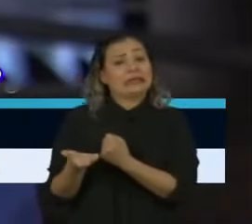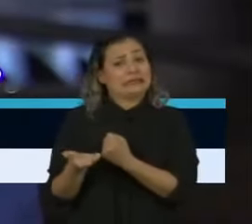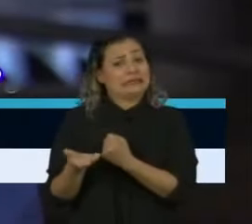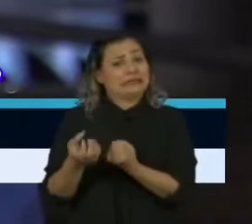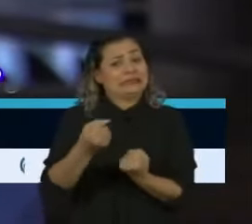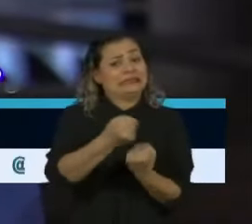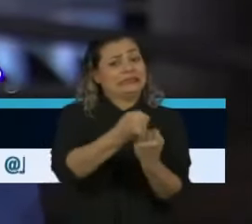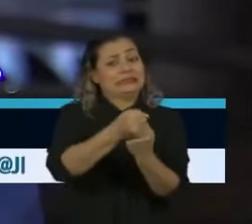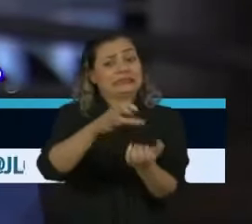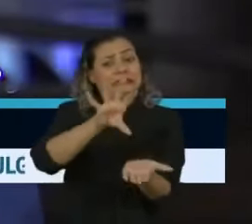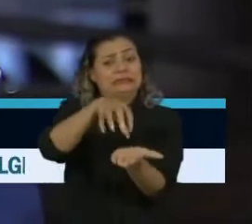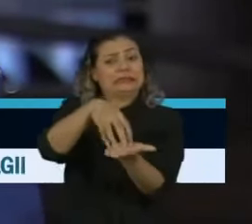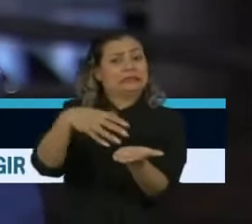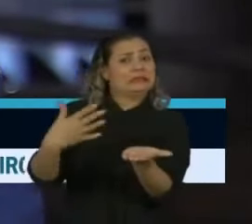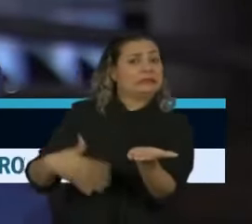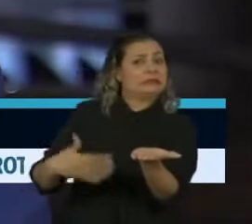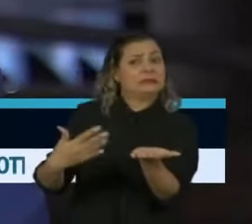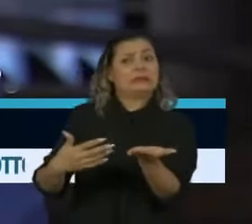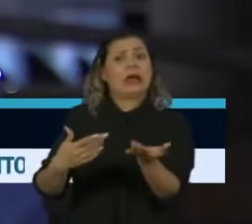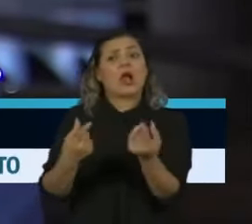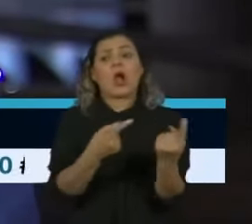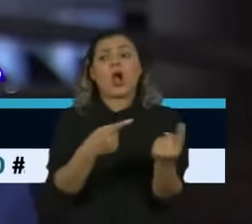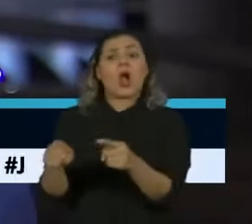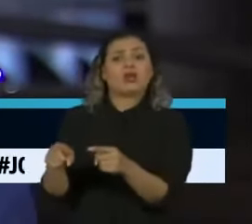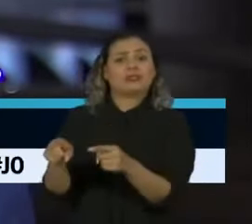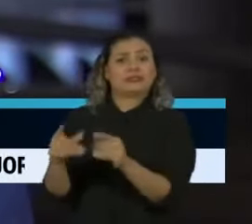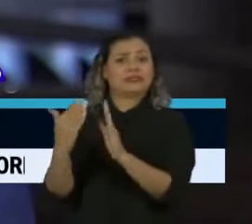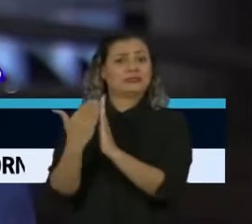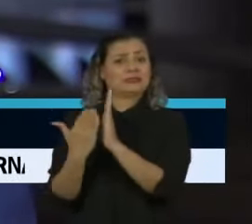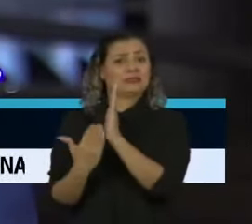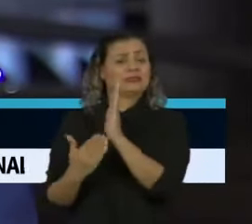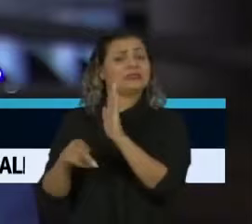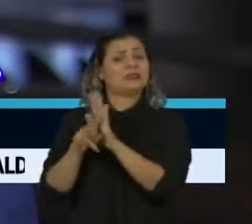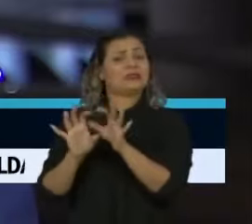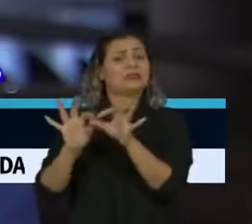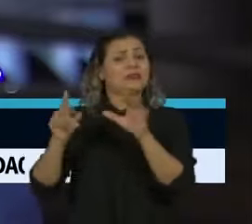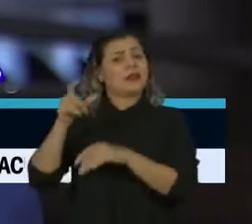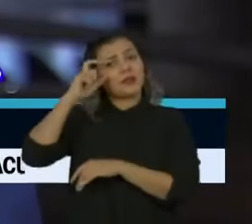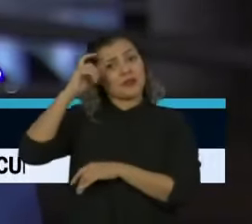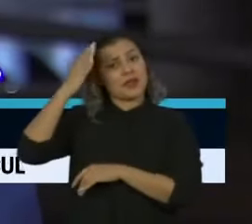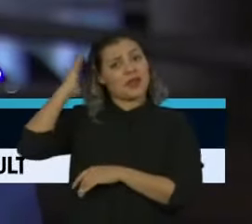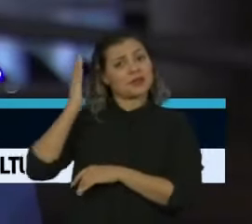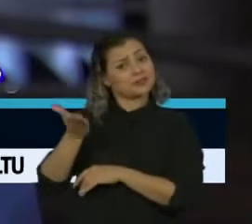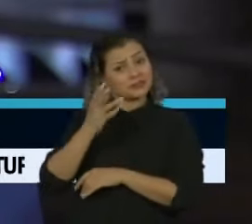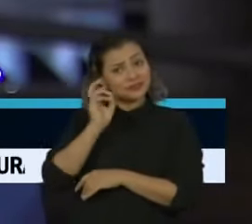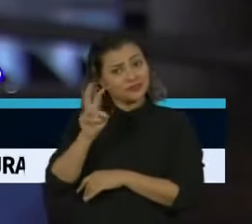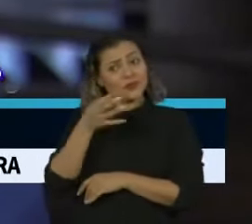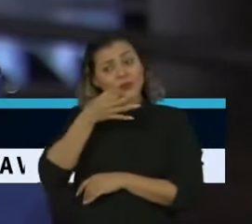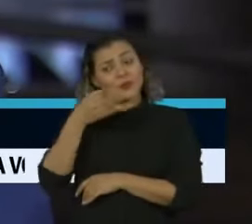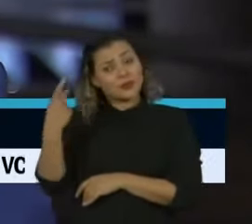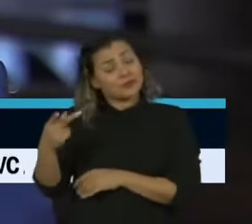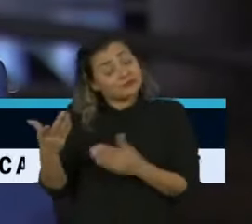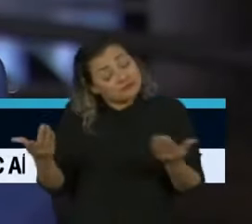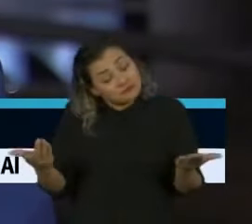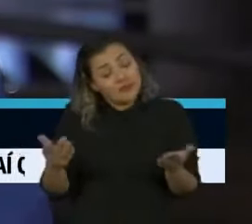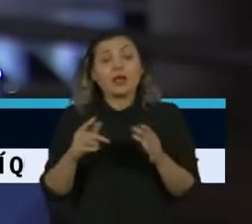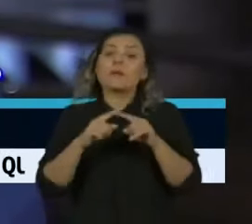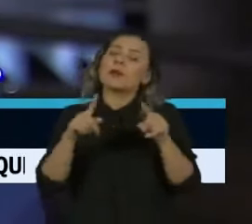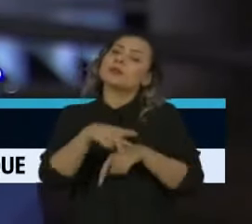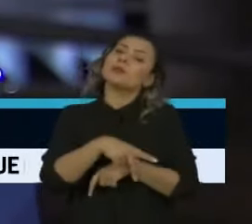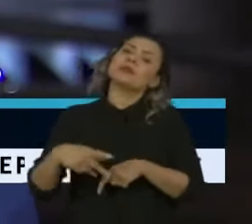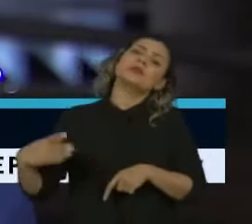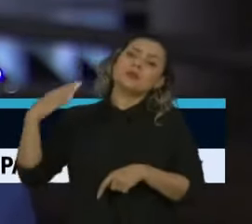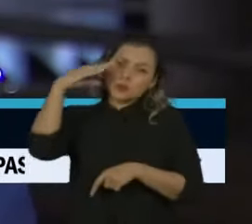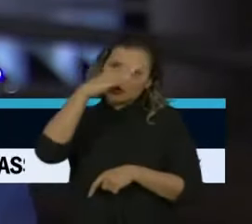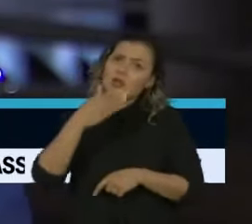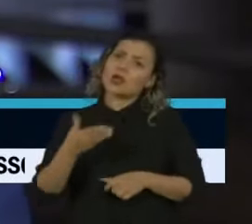alas, né, que vão contra a agenda liberal de Guedes, como vocês comentavam aí. A reação do presidente